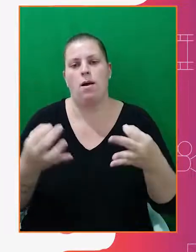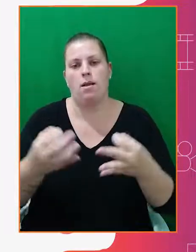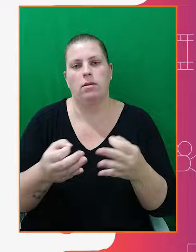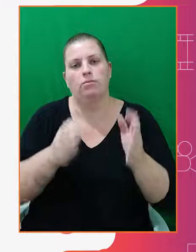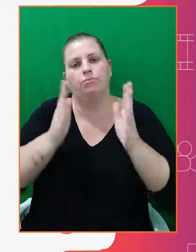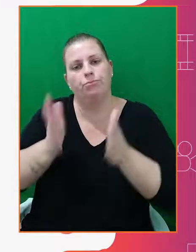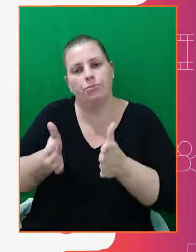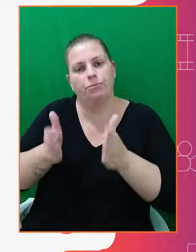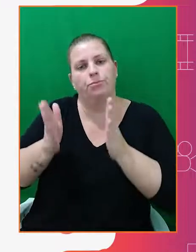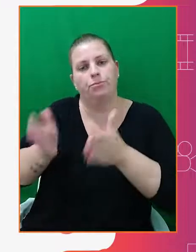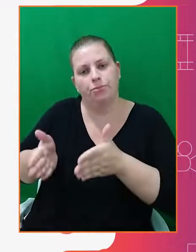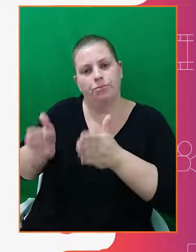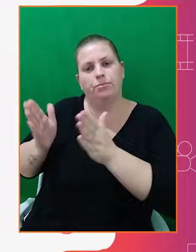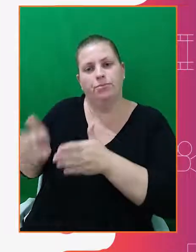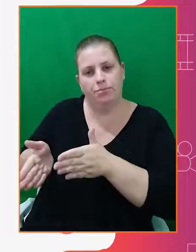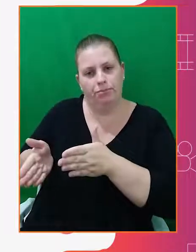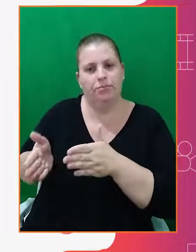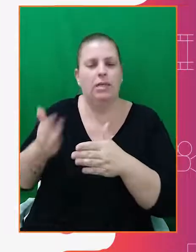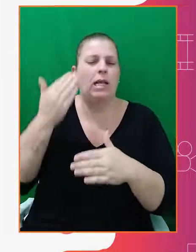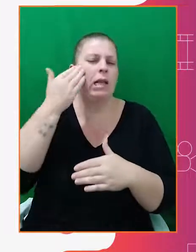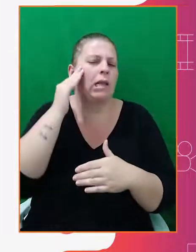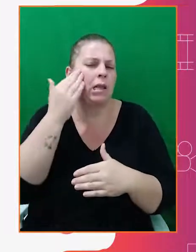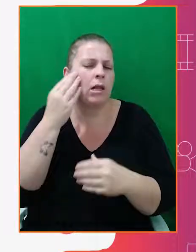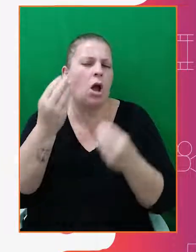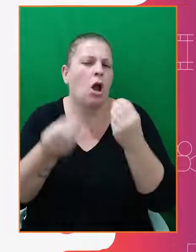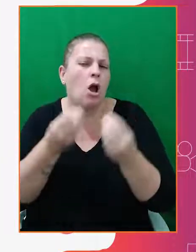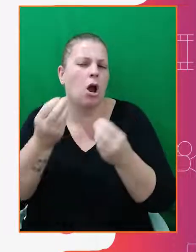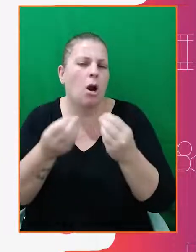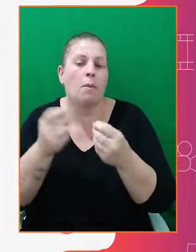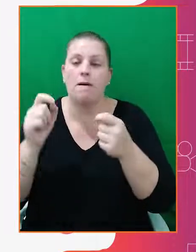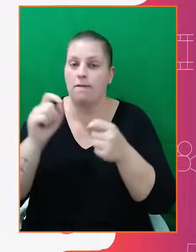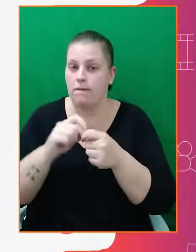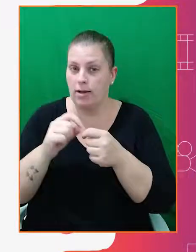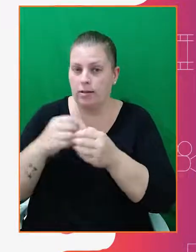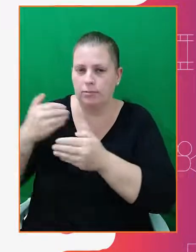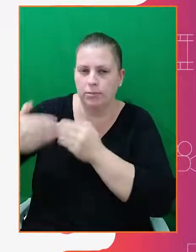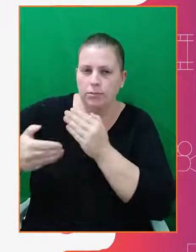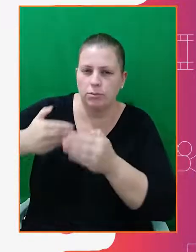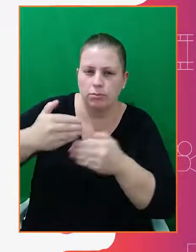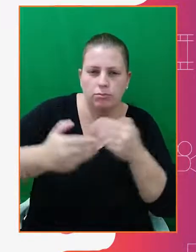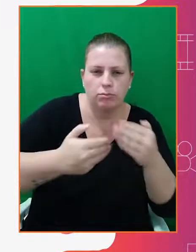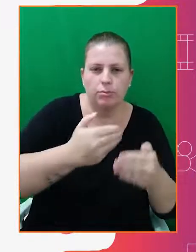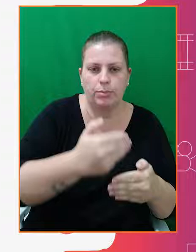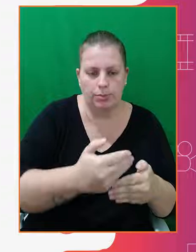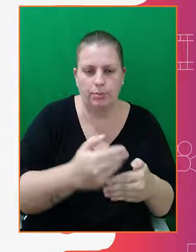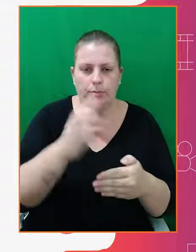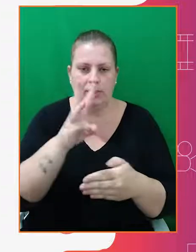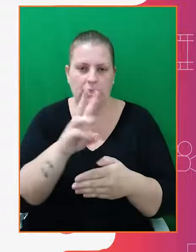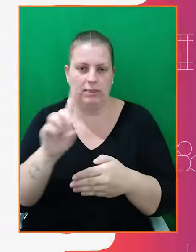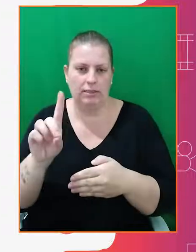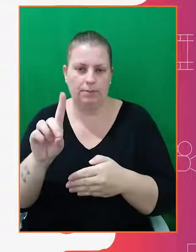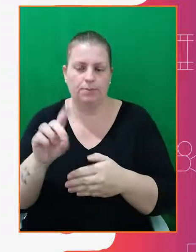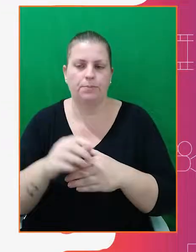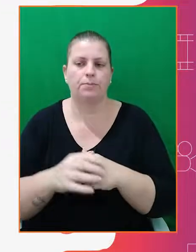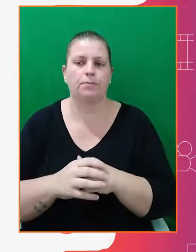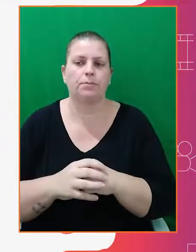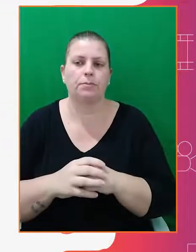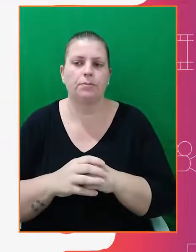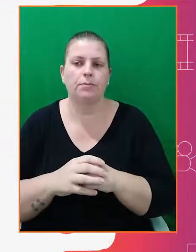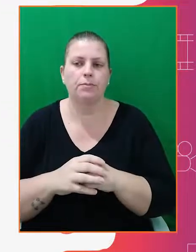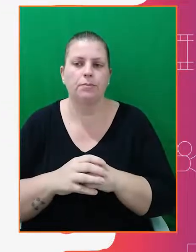das etapas anteriores, da qualidade de rigging, de modelagem, para entendermos como estamos fazendo o nosso processo em 3D.